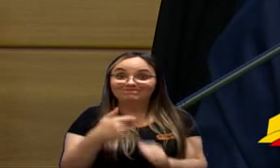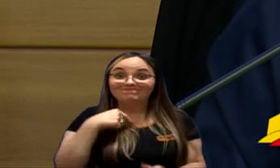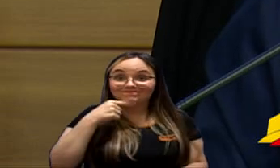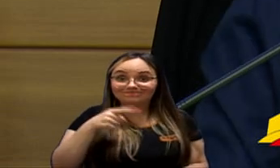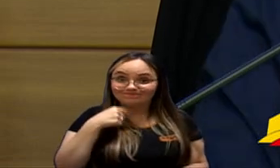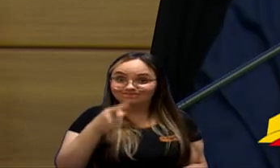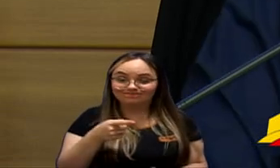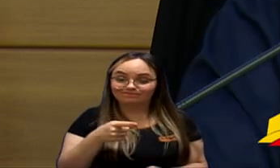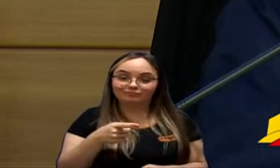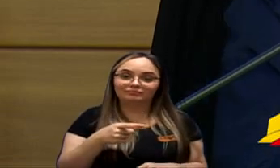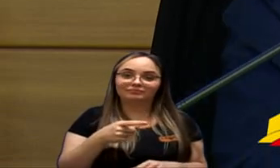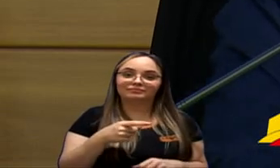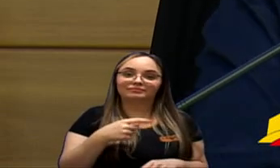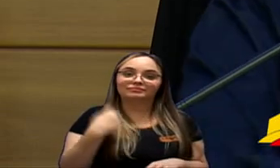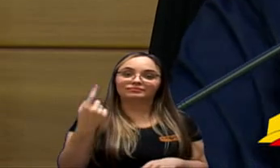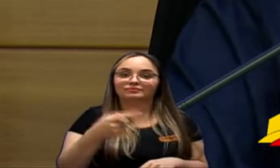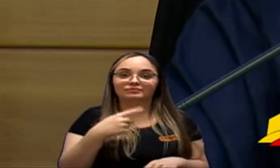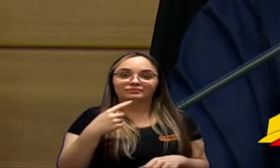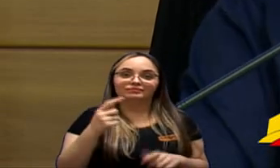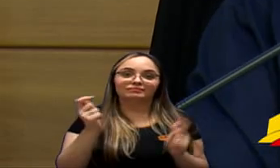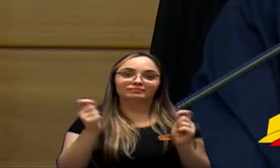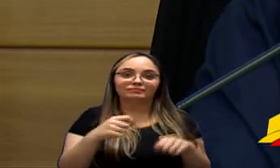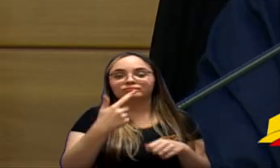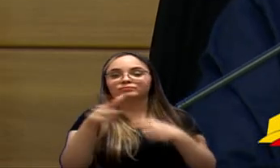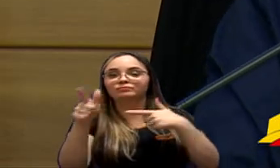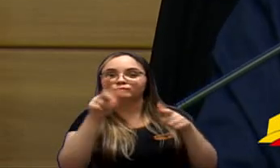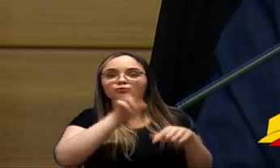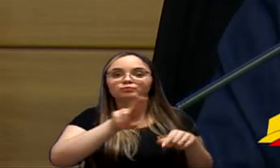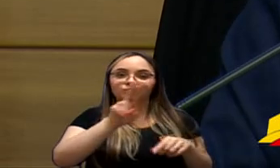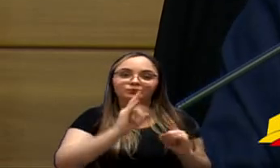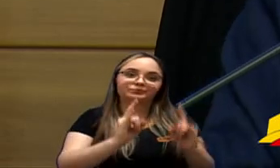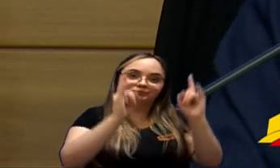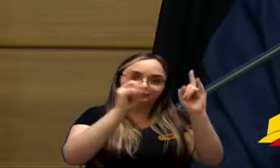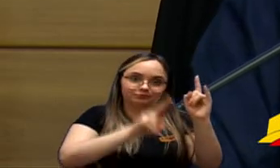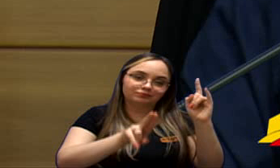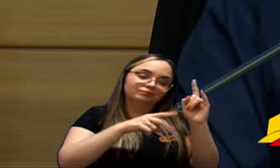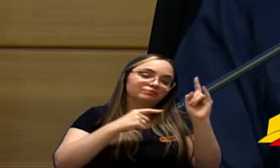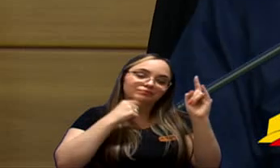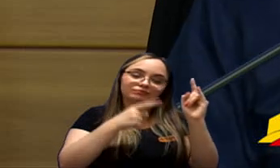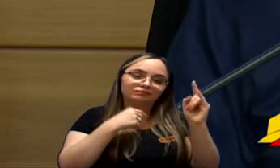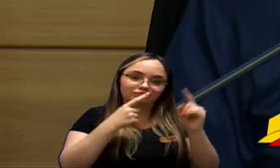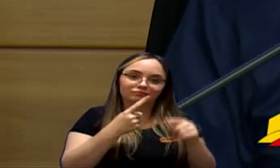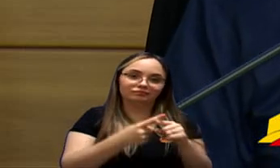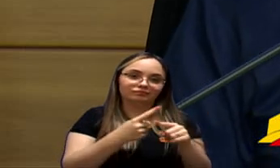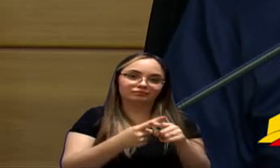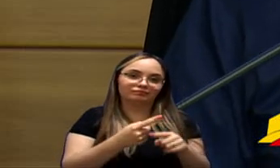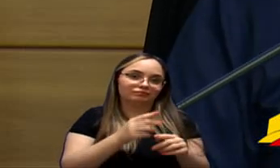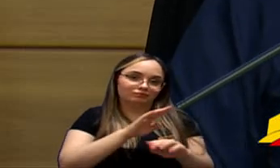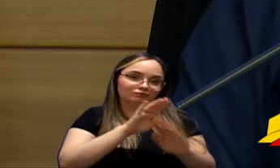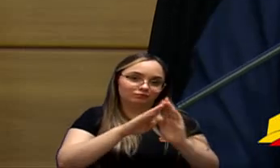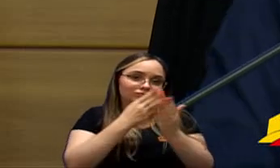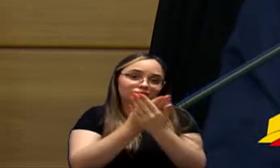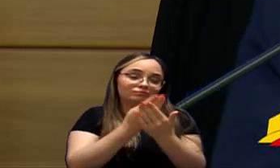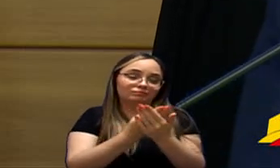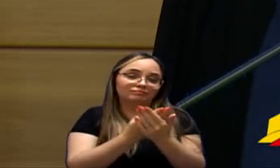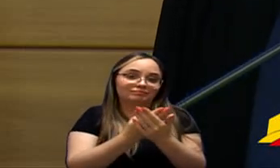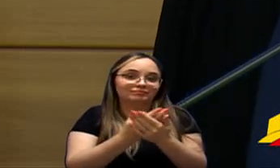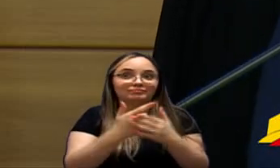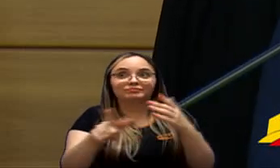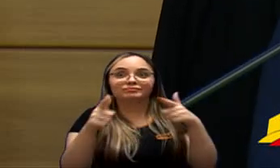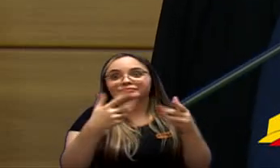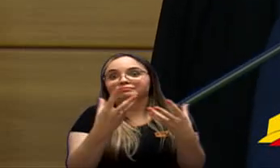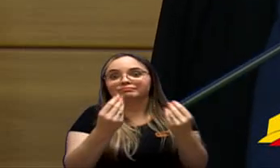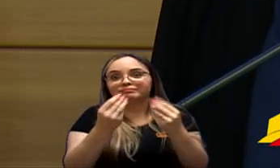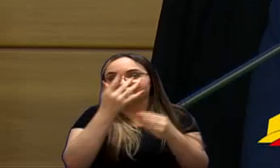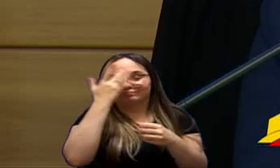flexibilidade enorme para que você possa usá-lo de diversas formas no aspecto educacional. Aquilo que foi